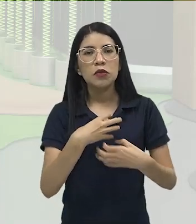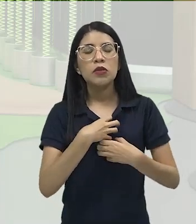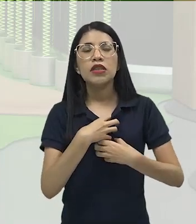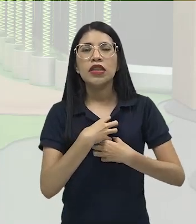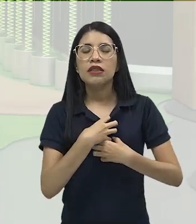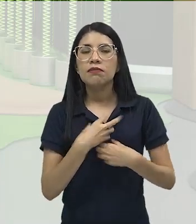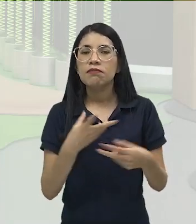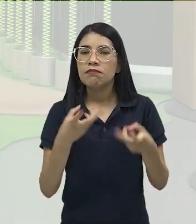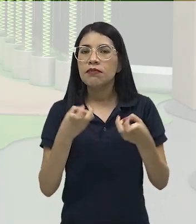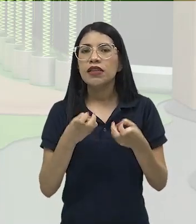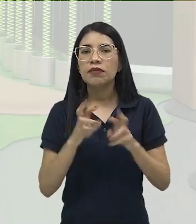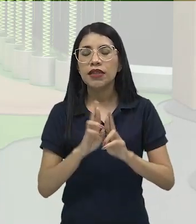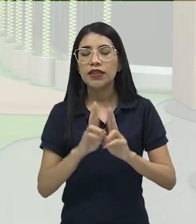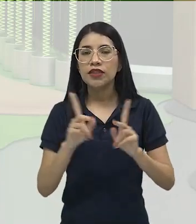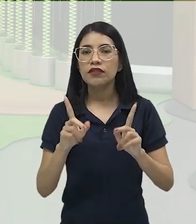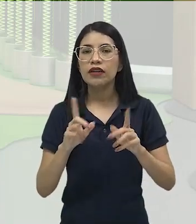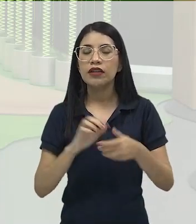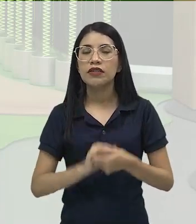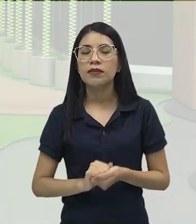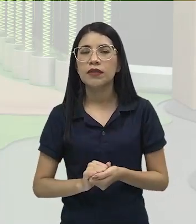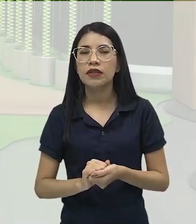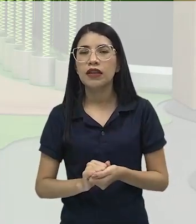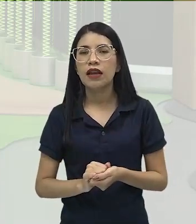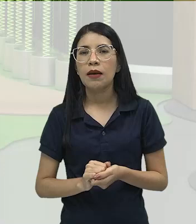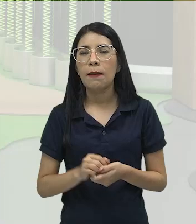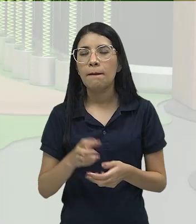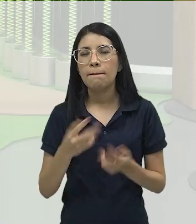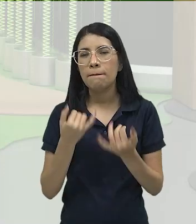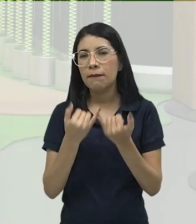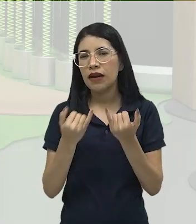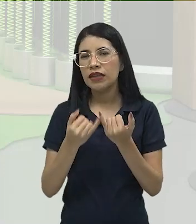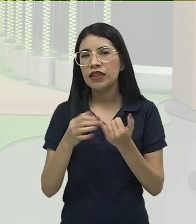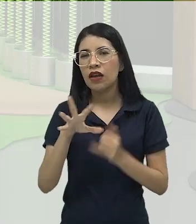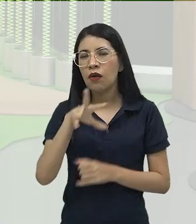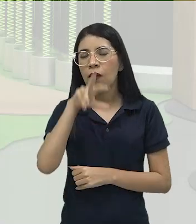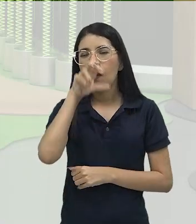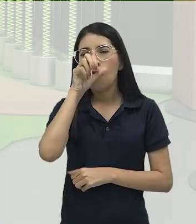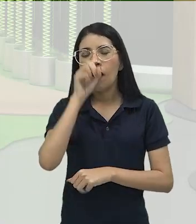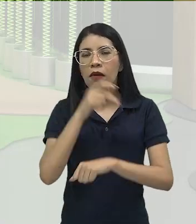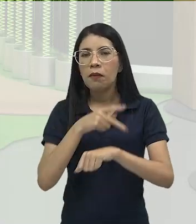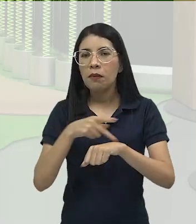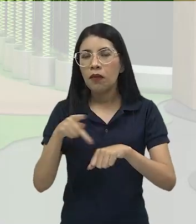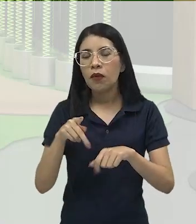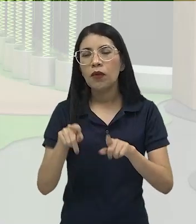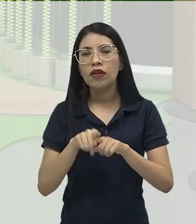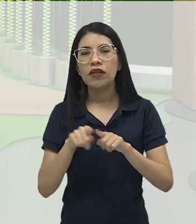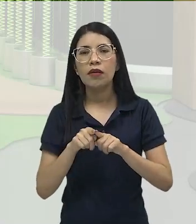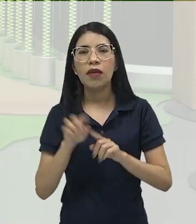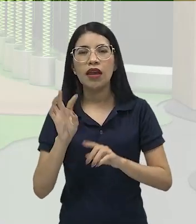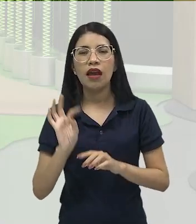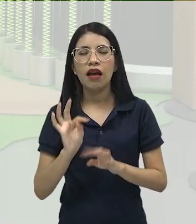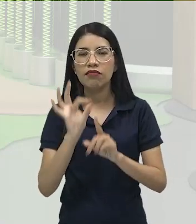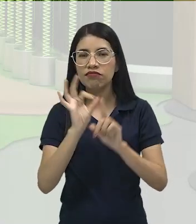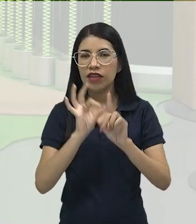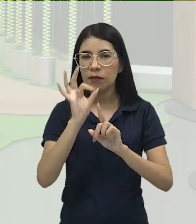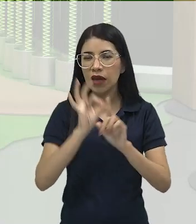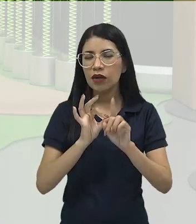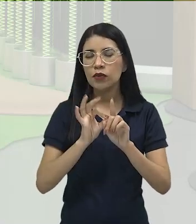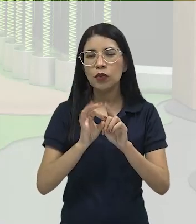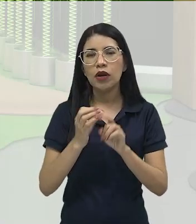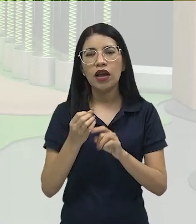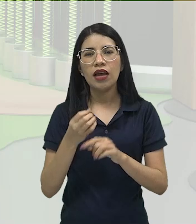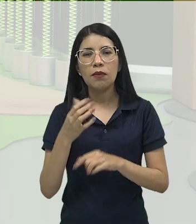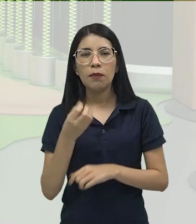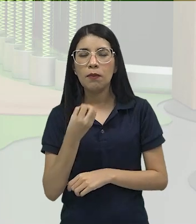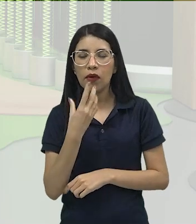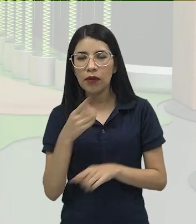sente? Não tem uma sensação de ar mais puro, né? De temperatura mais amena. E o que é isso? Isso